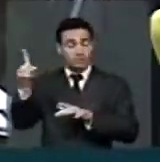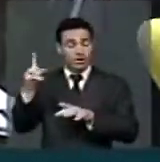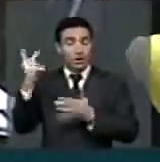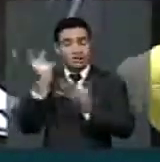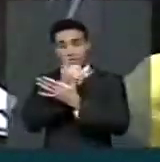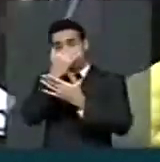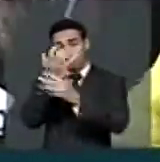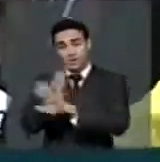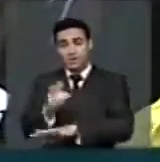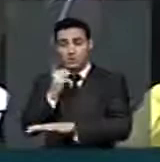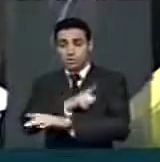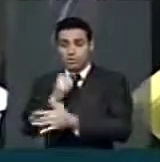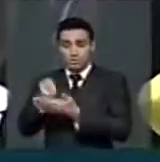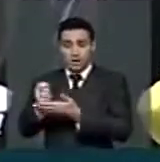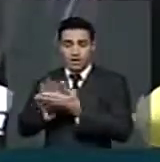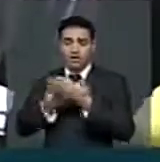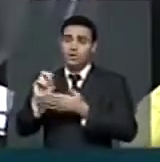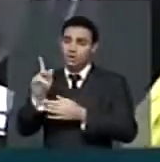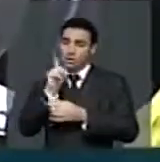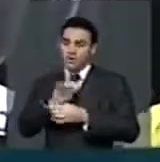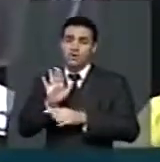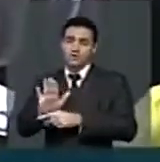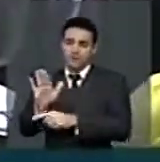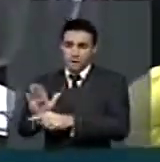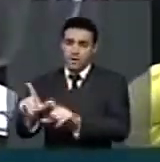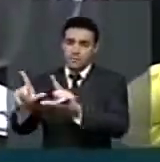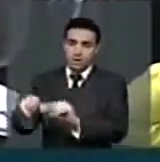o benefício é mais do que justo. Mas,